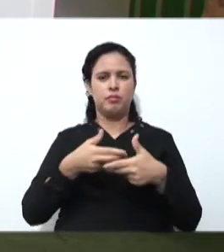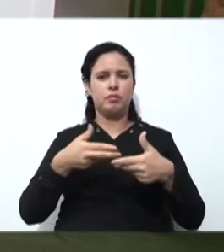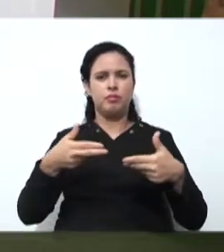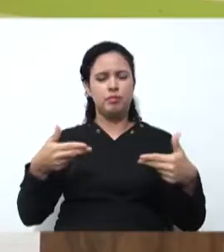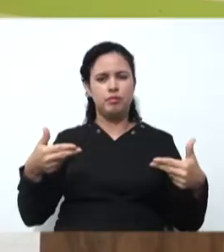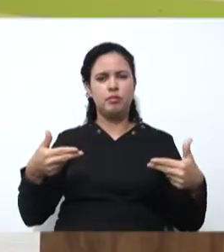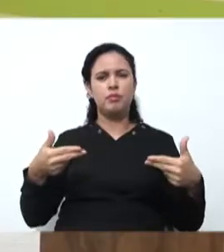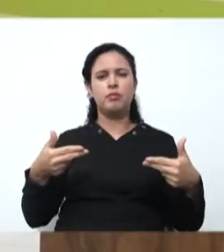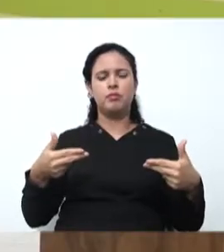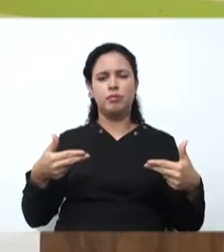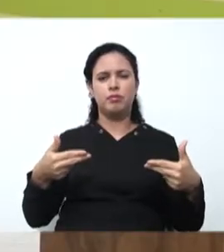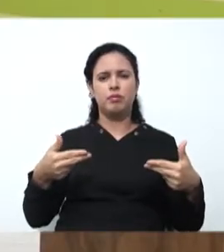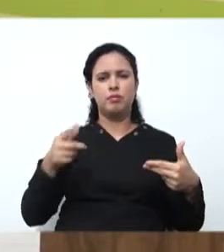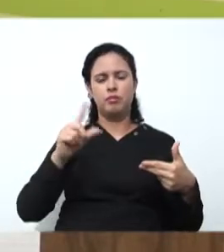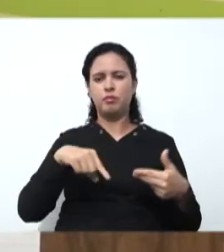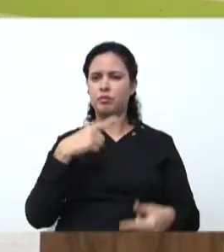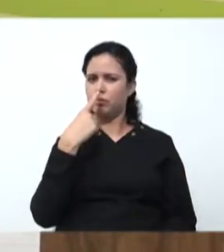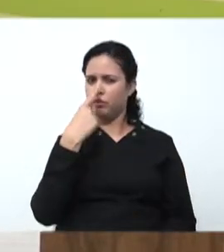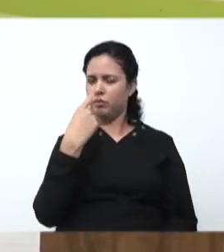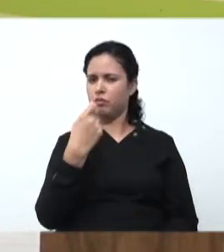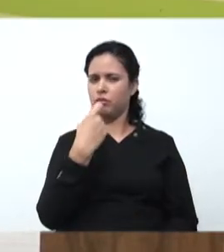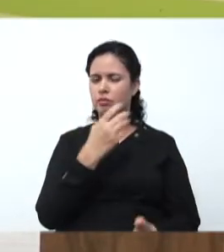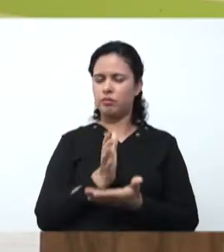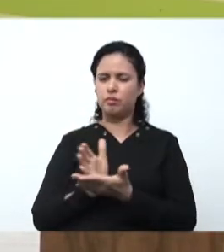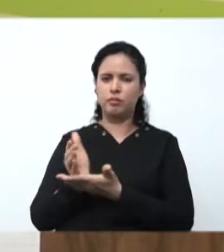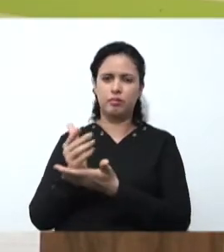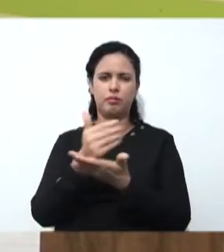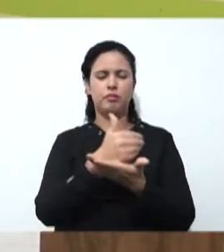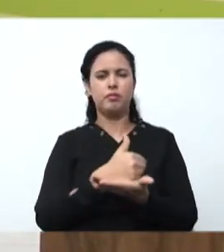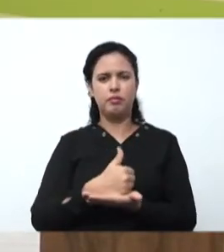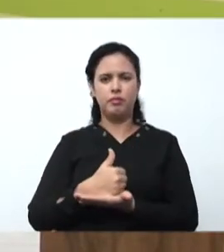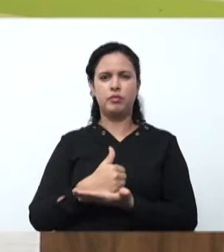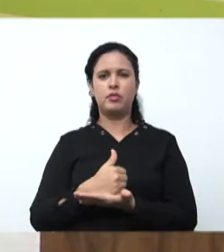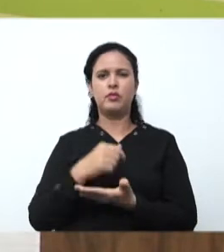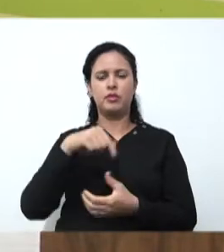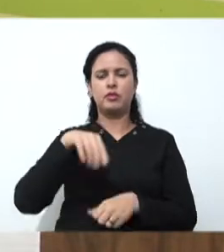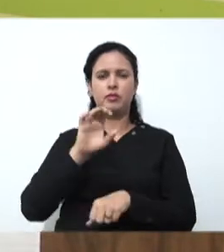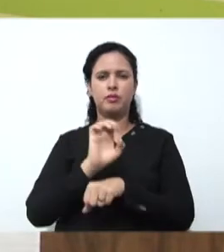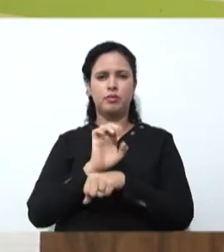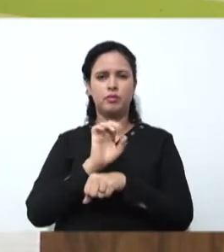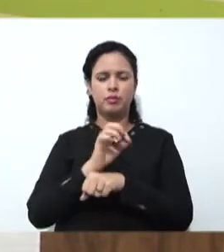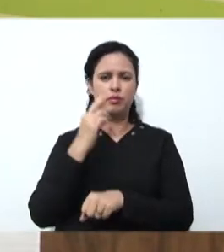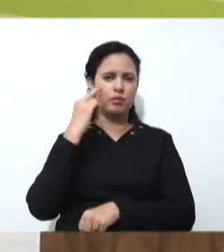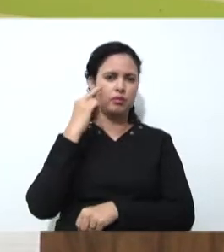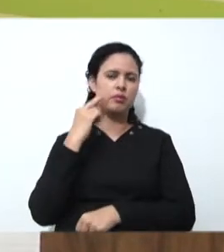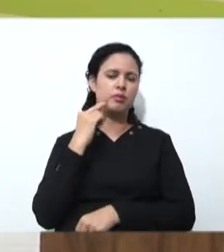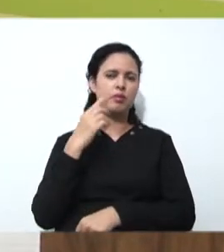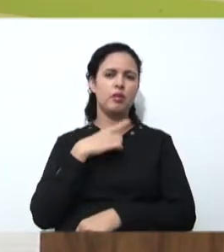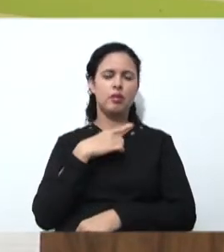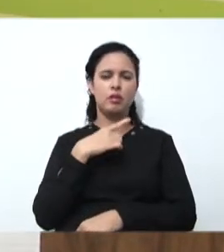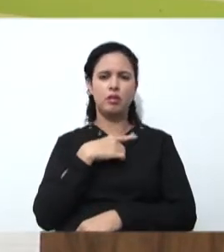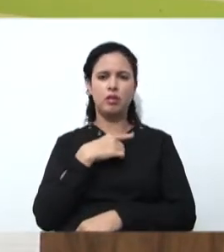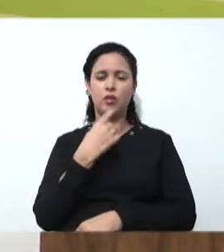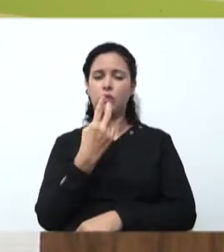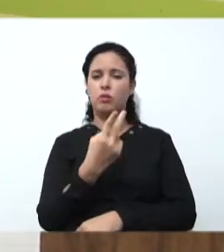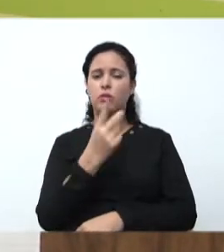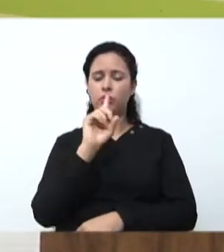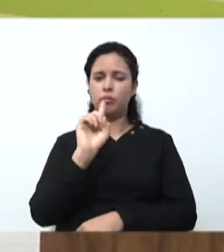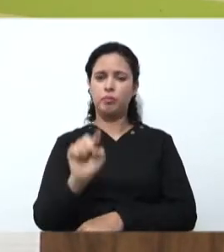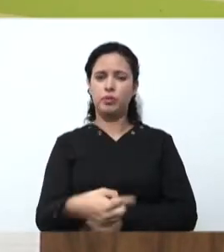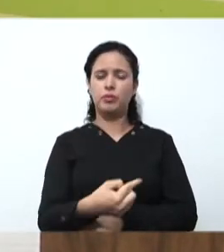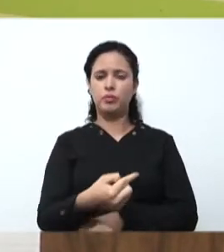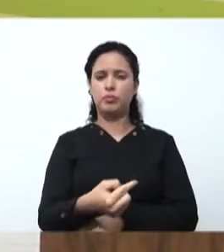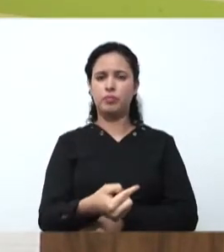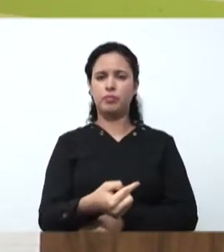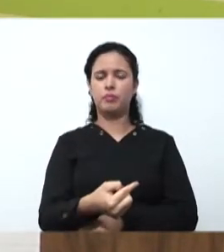diversos milhares de catadores de materiais recicláveis. No estado de Rondônia, estima-se que nós temos hoje 2.000